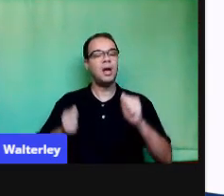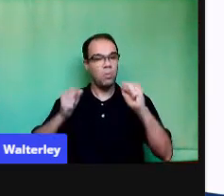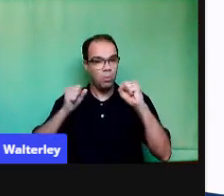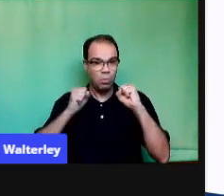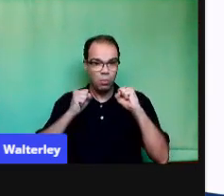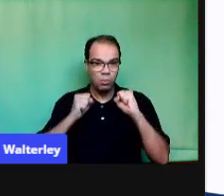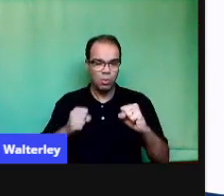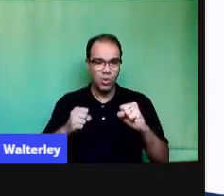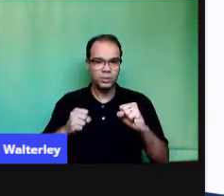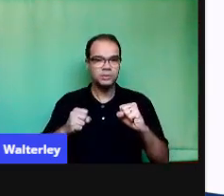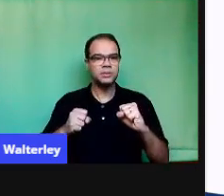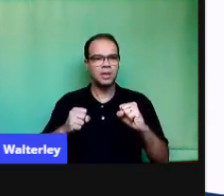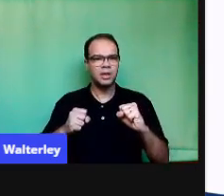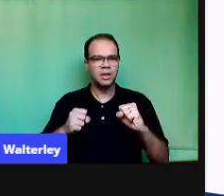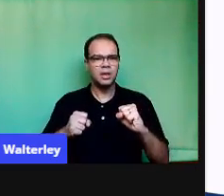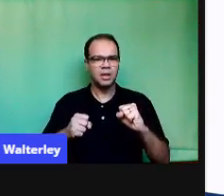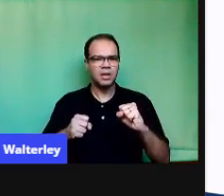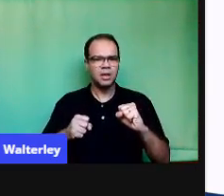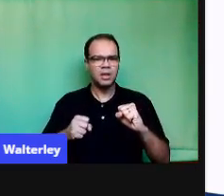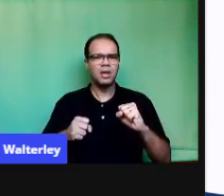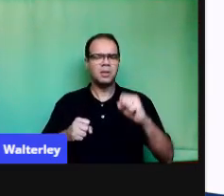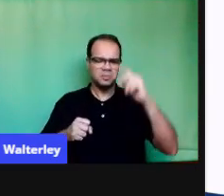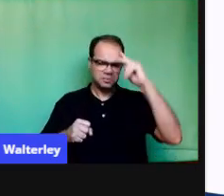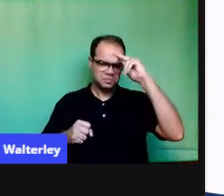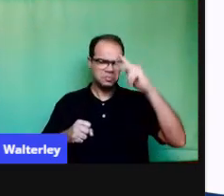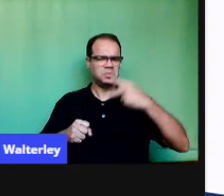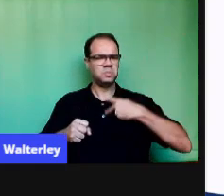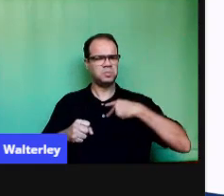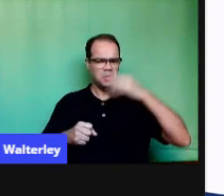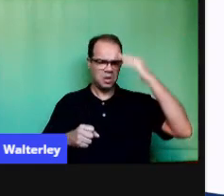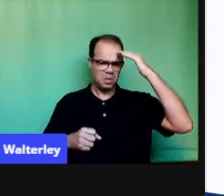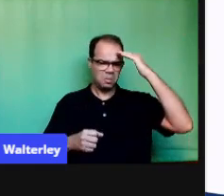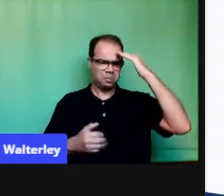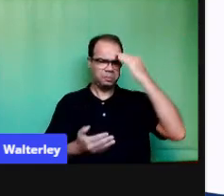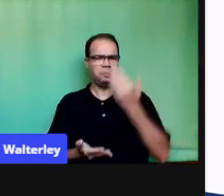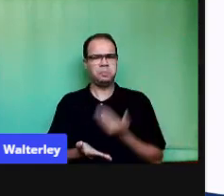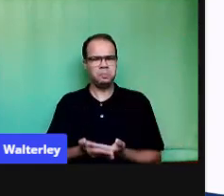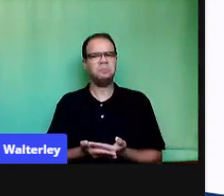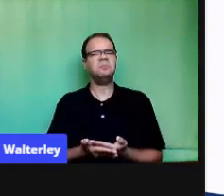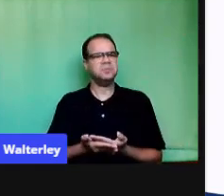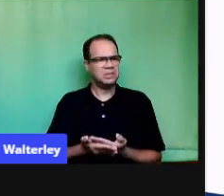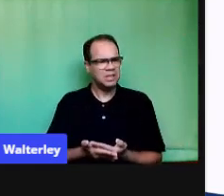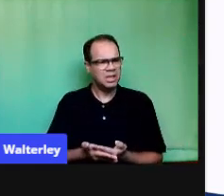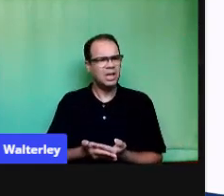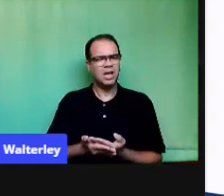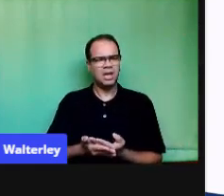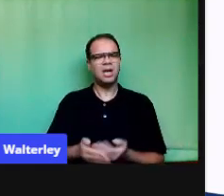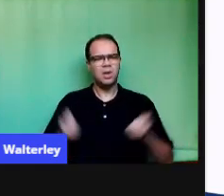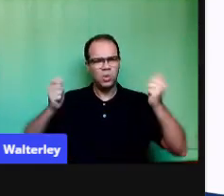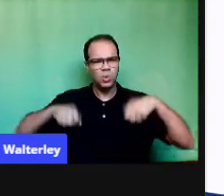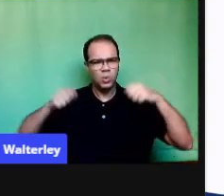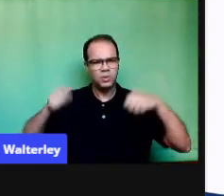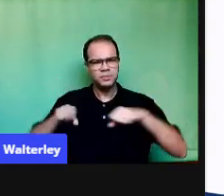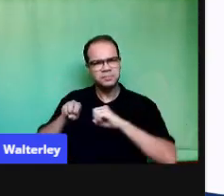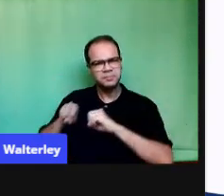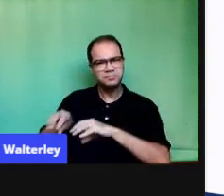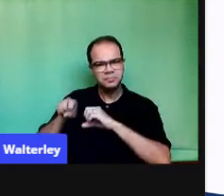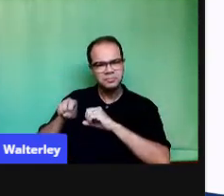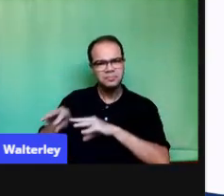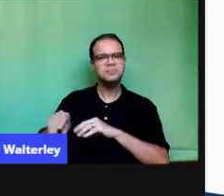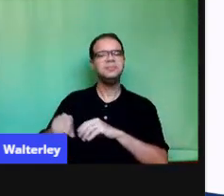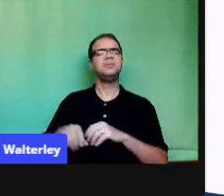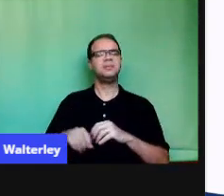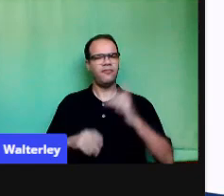confiantes ao tratar desse tema, que é um tema que, embora emergente, bastante contextualizado, ainda tem pouca abordagem no